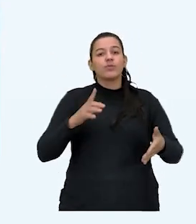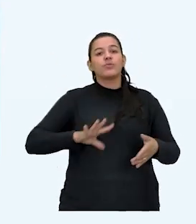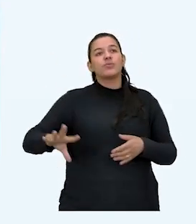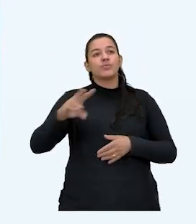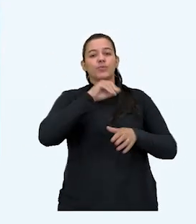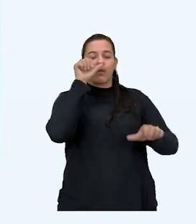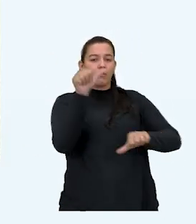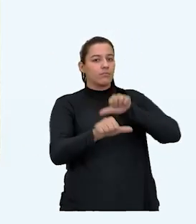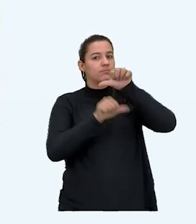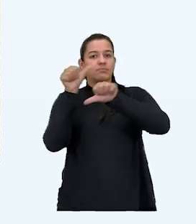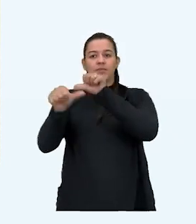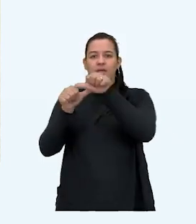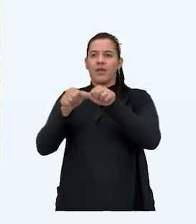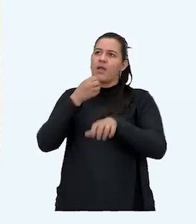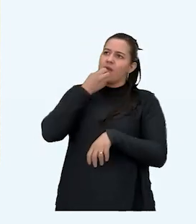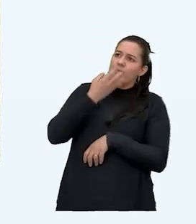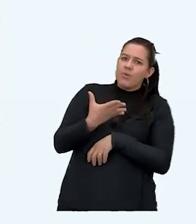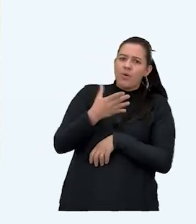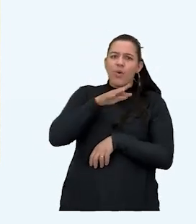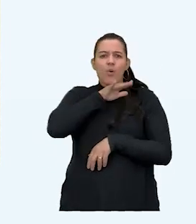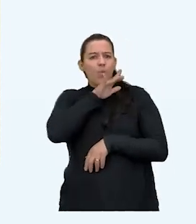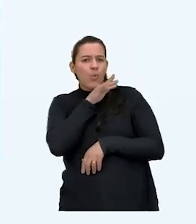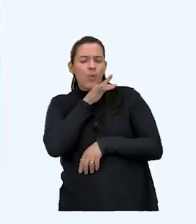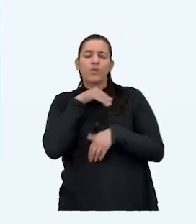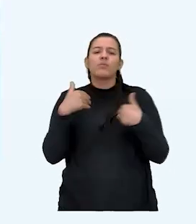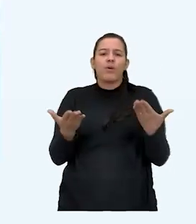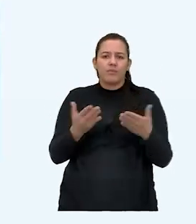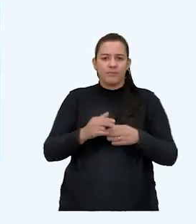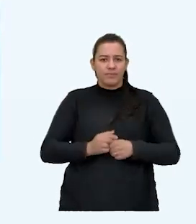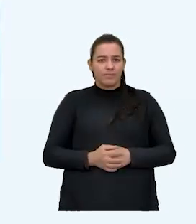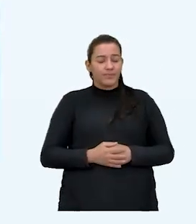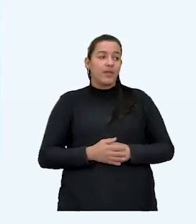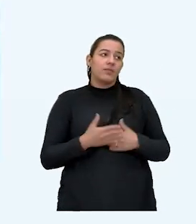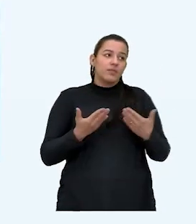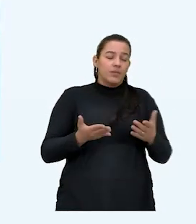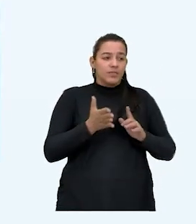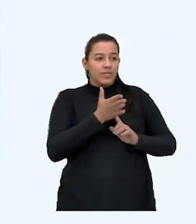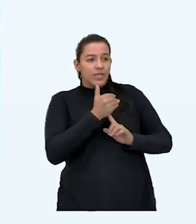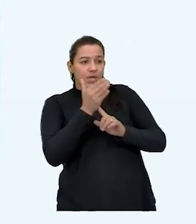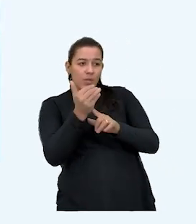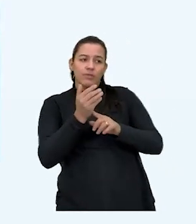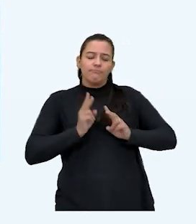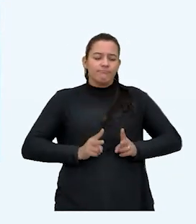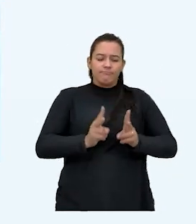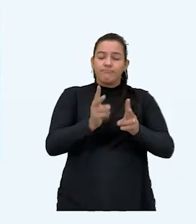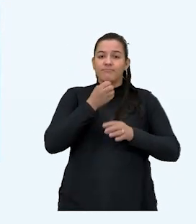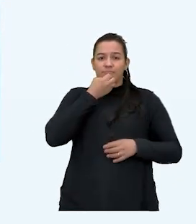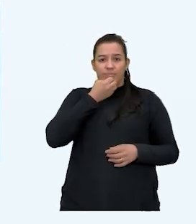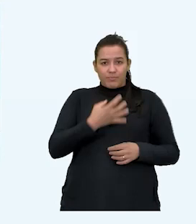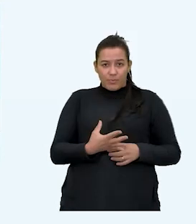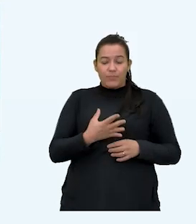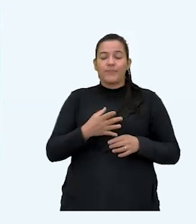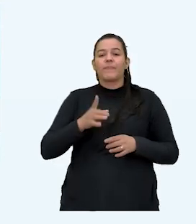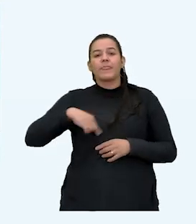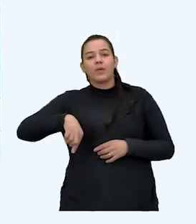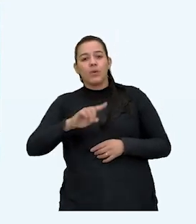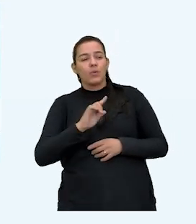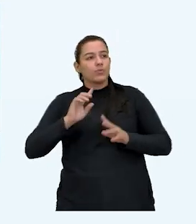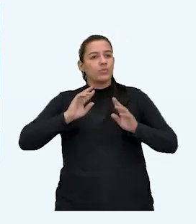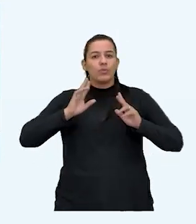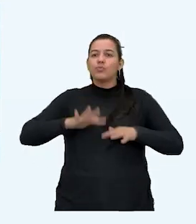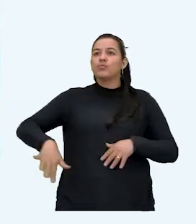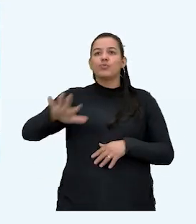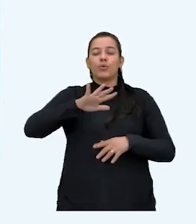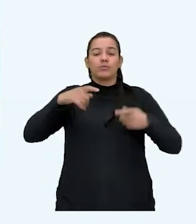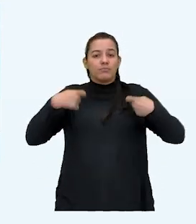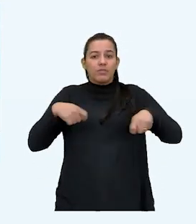tudo. Isso é bom ou é ruim para o trabalhador? Bom, tecnologia é sempre bom. O ser humano sempre